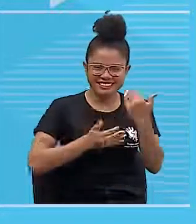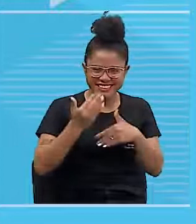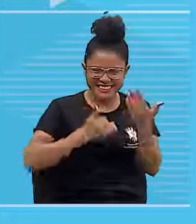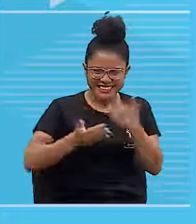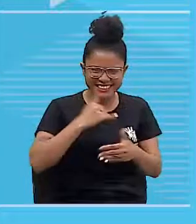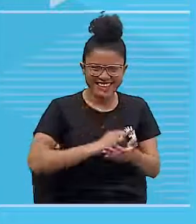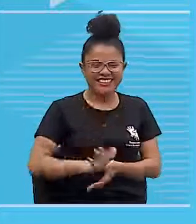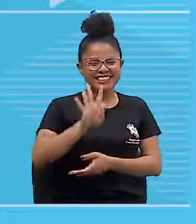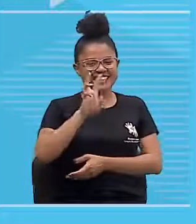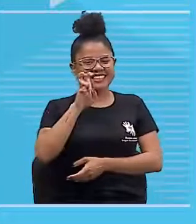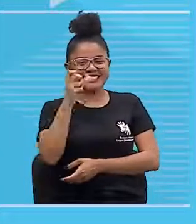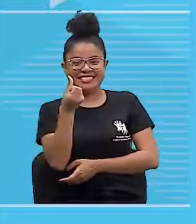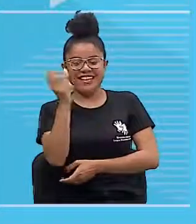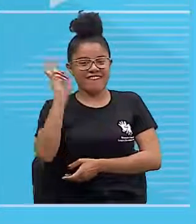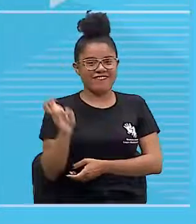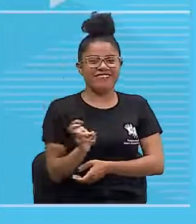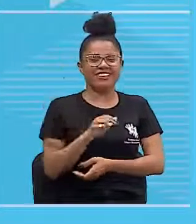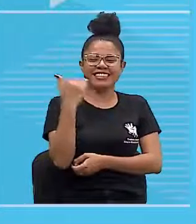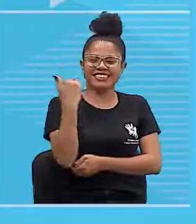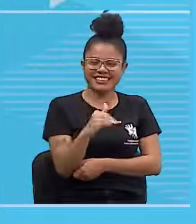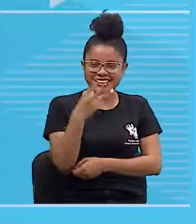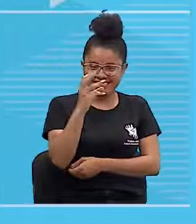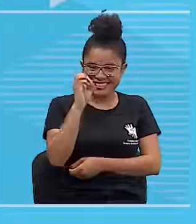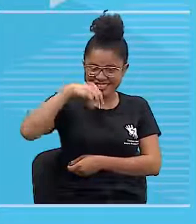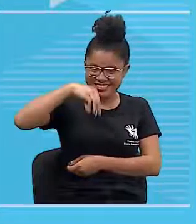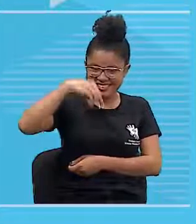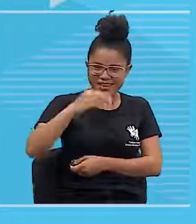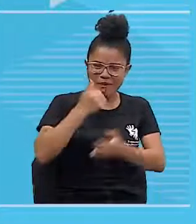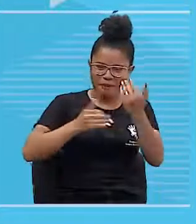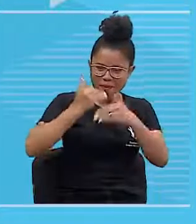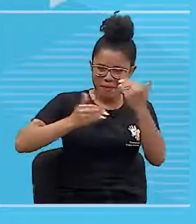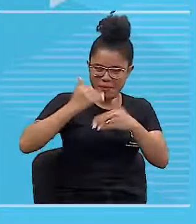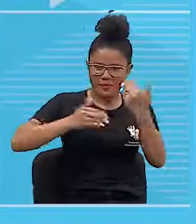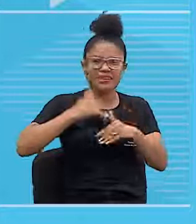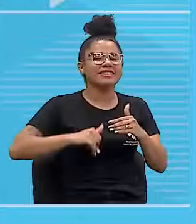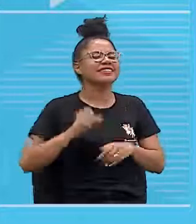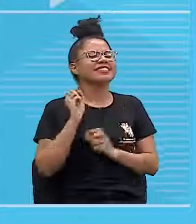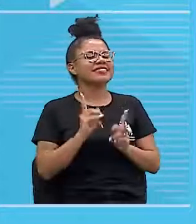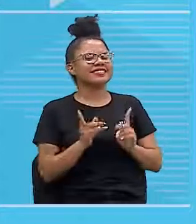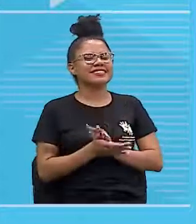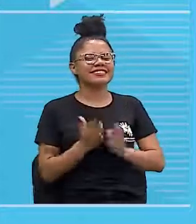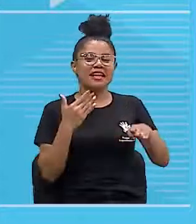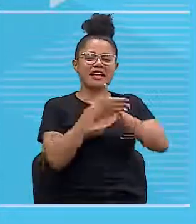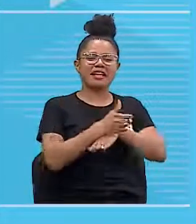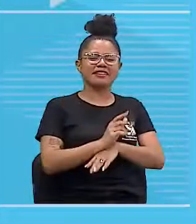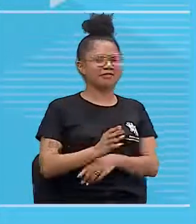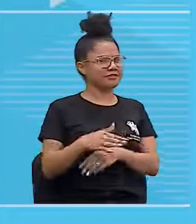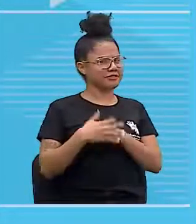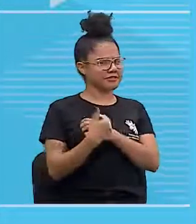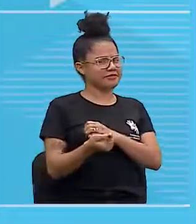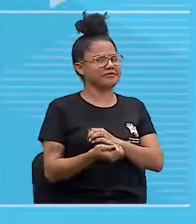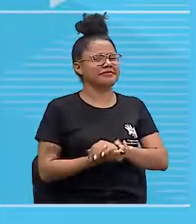eu como quatro cinco seis vezes em meia hora eu você passa no vestibular e não me convide não